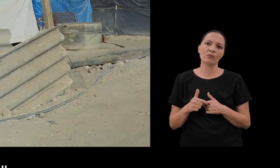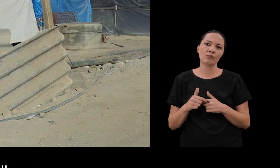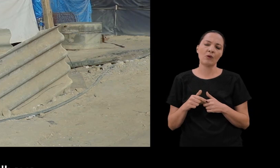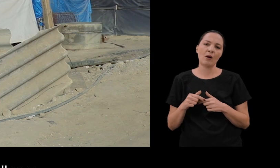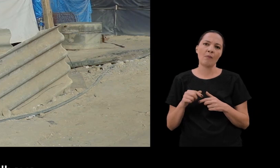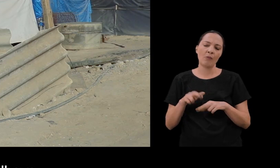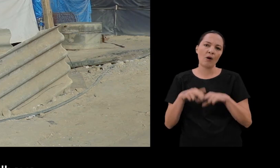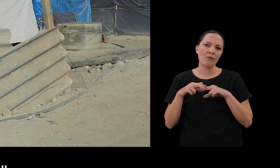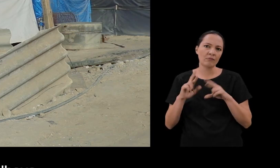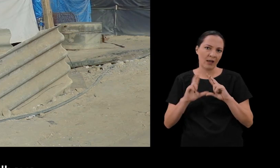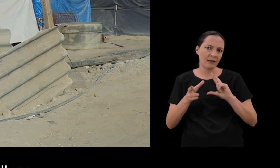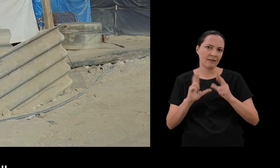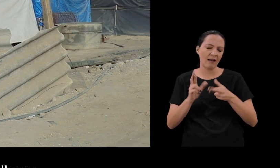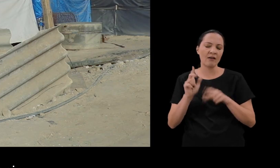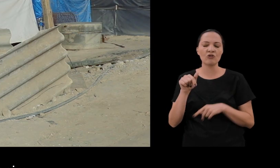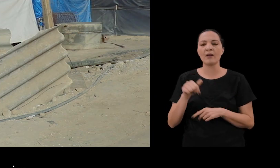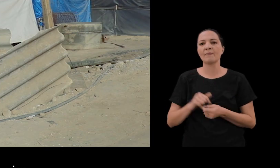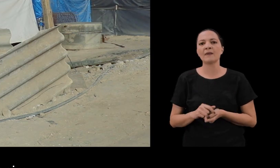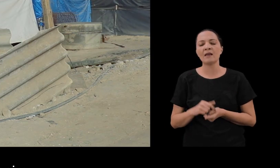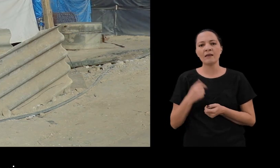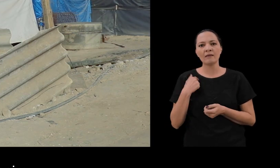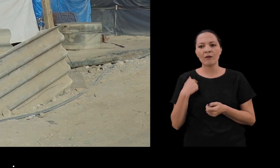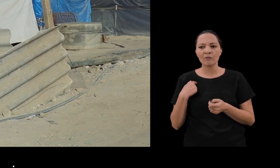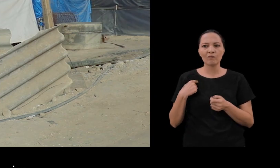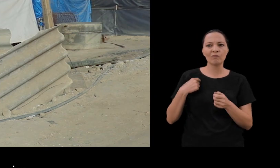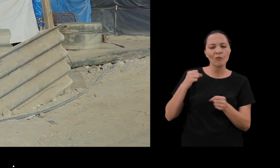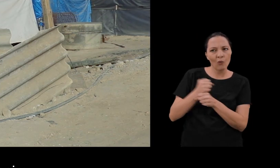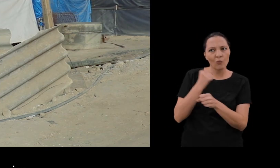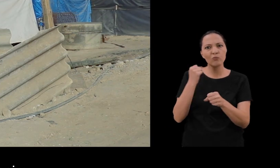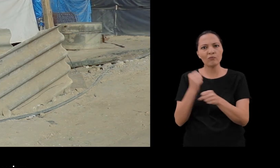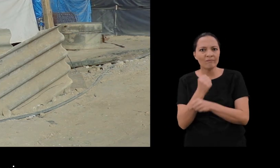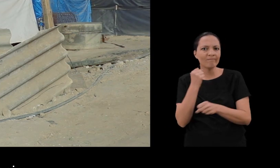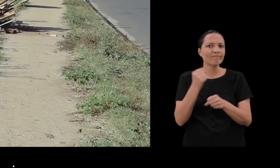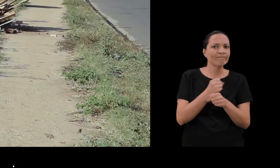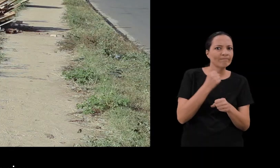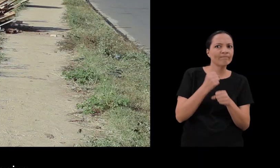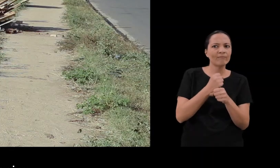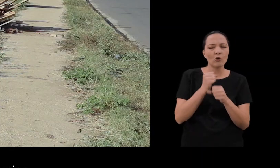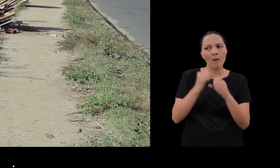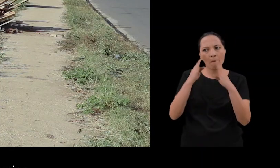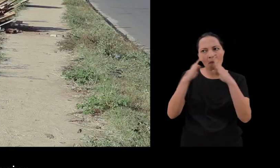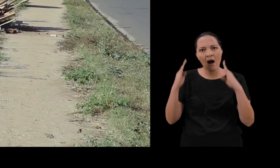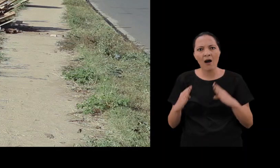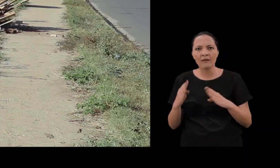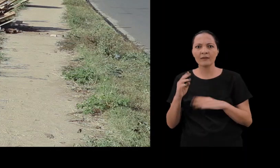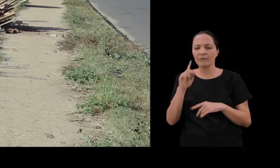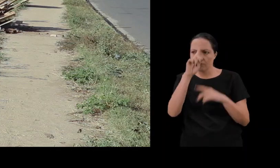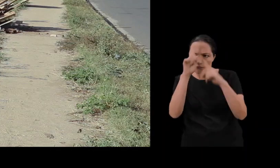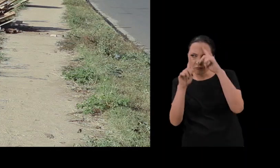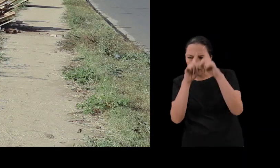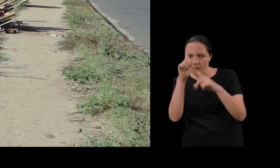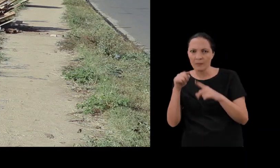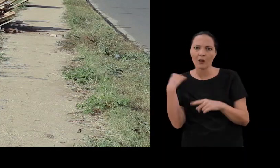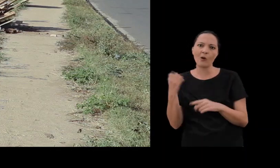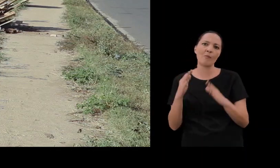né? Com reciclagem. E foi construindo, assim, uma barraca improvisada para ir morando,